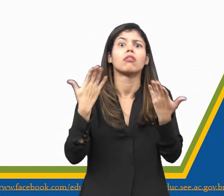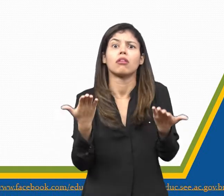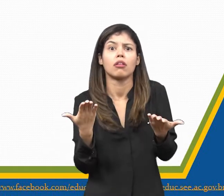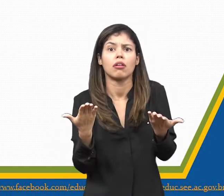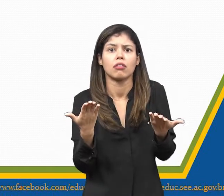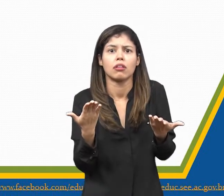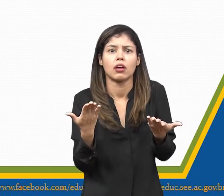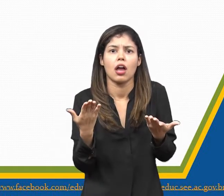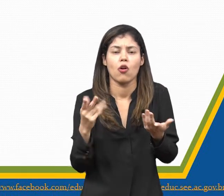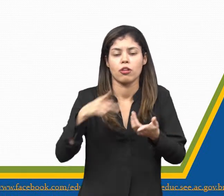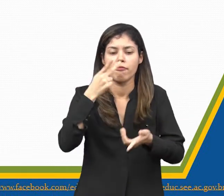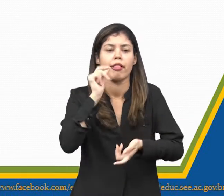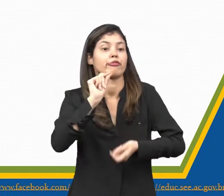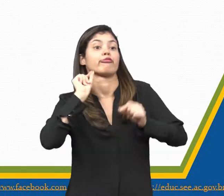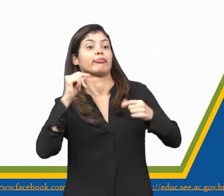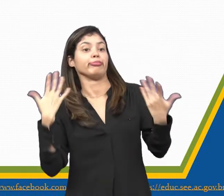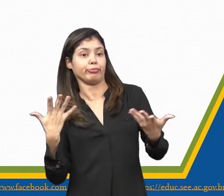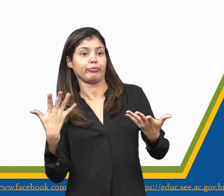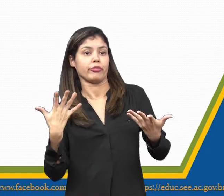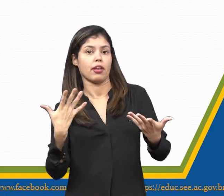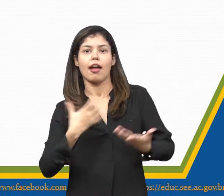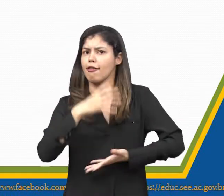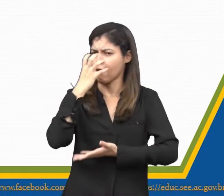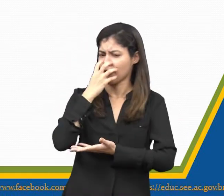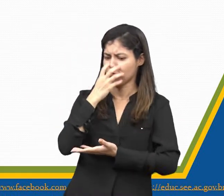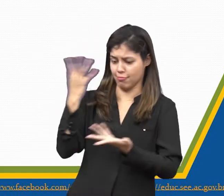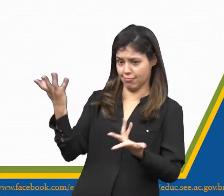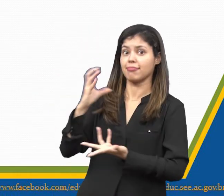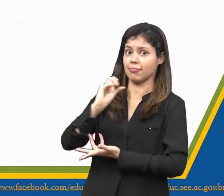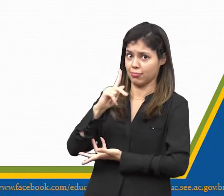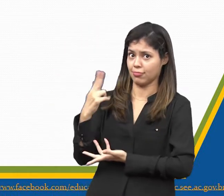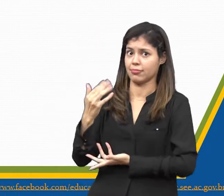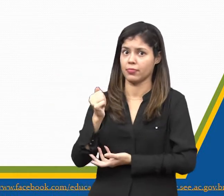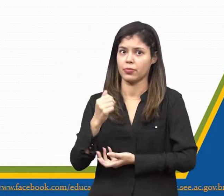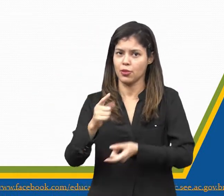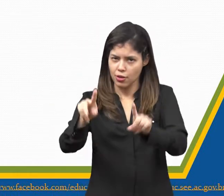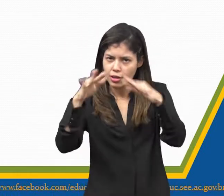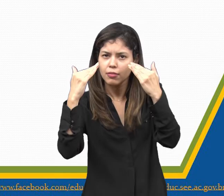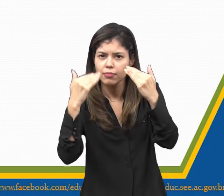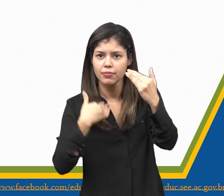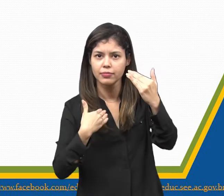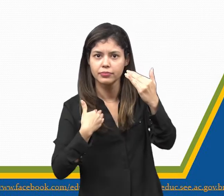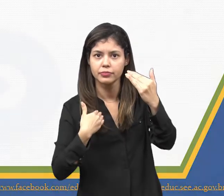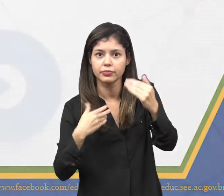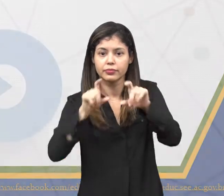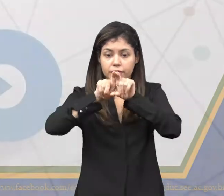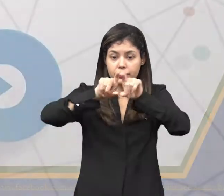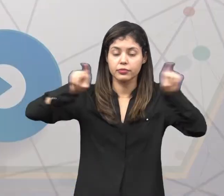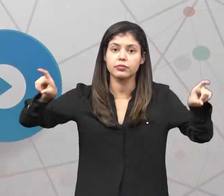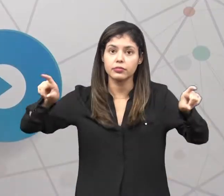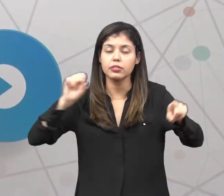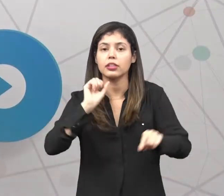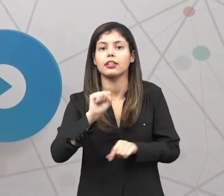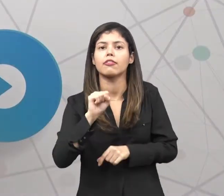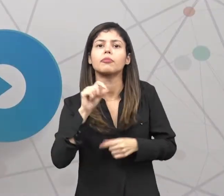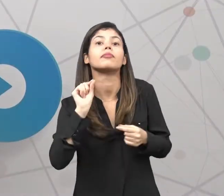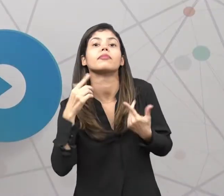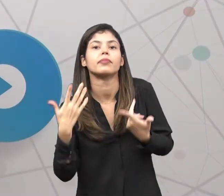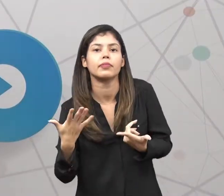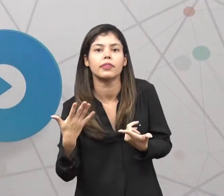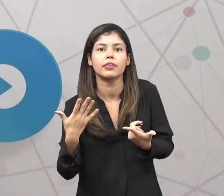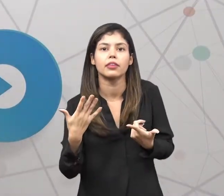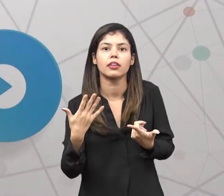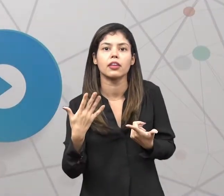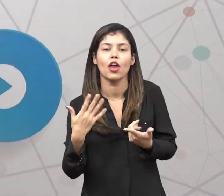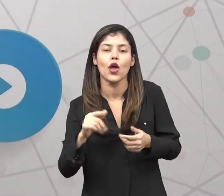o que você queria que eu dissesse? Que ele fez uma cachorrada comigo? Olha aqui pra mim um pouquinho, ó. A tirinha, ela serve pra quê? Como vocês viram